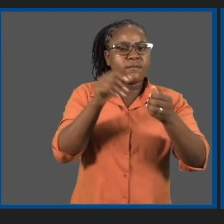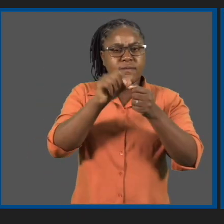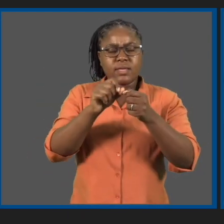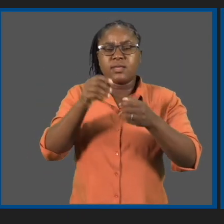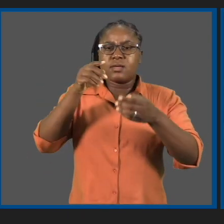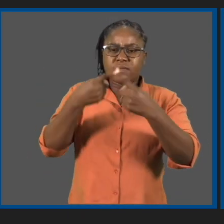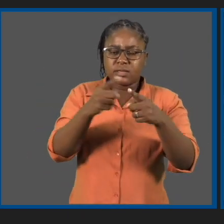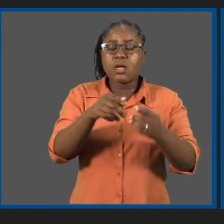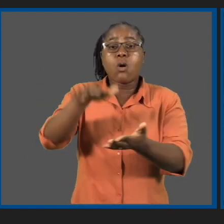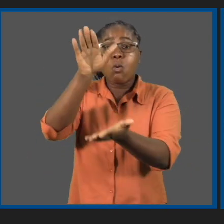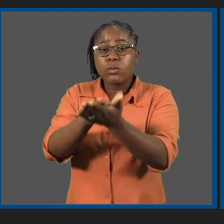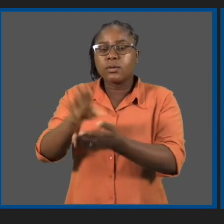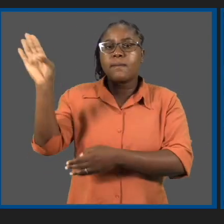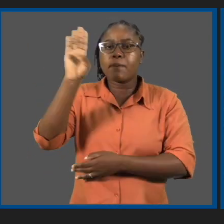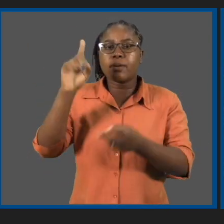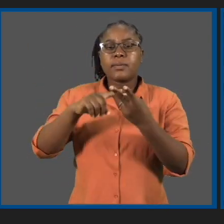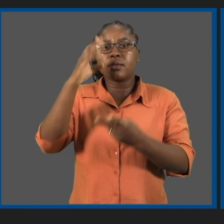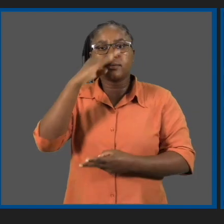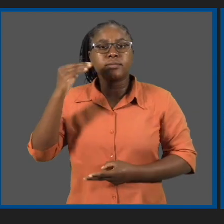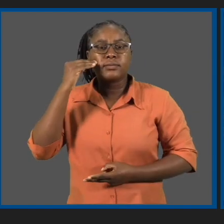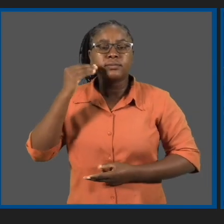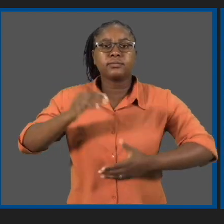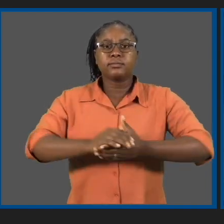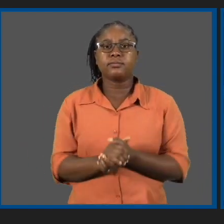ações nas províncias de Sofala e Manica. obrigada! Obrigado.